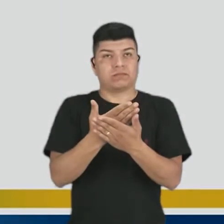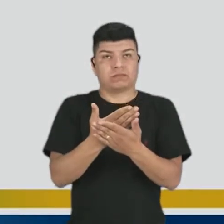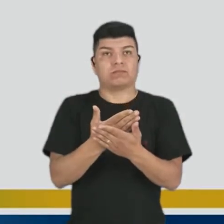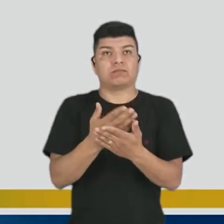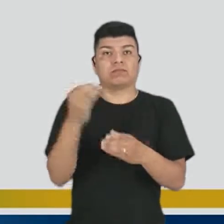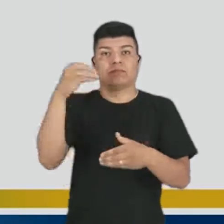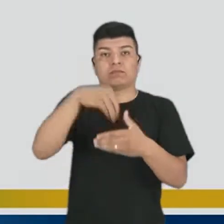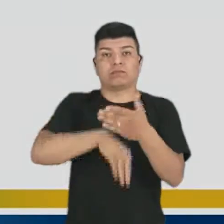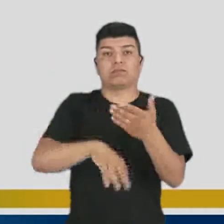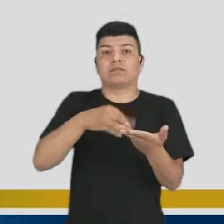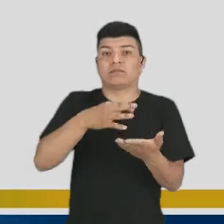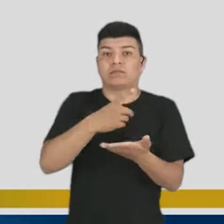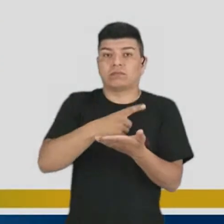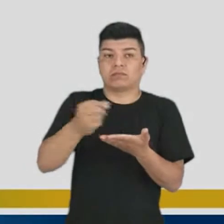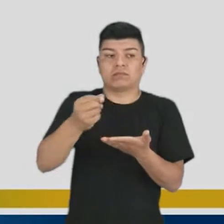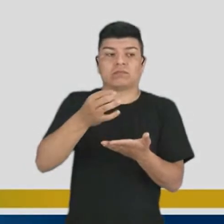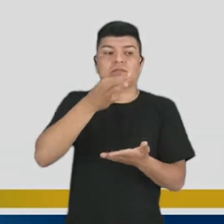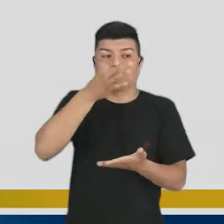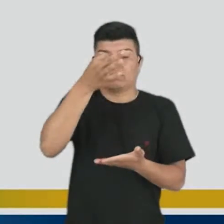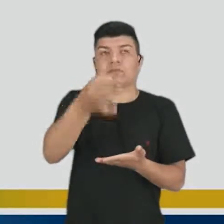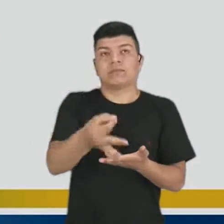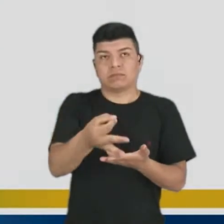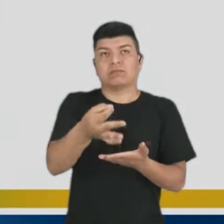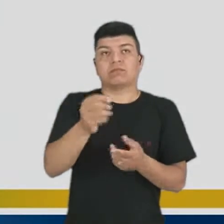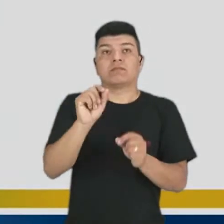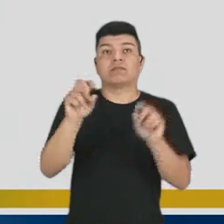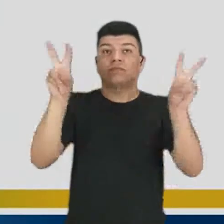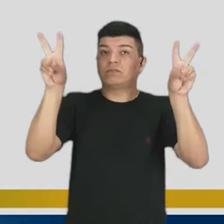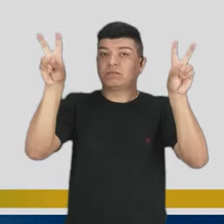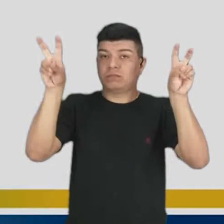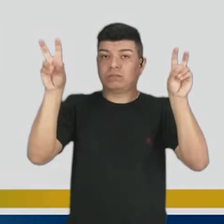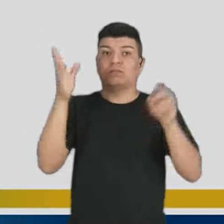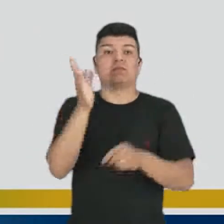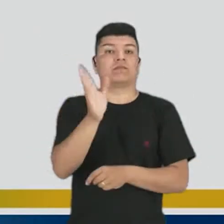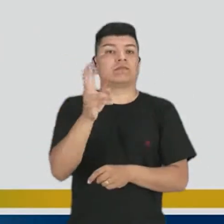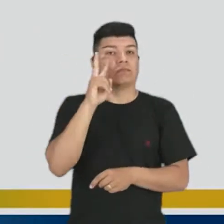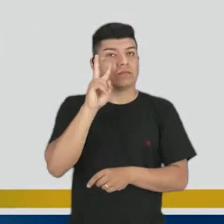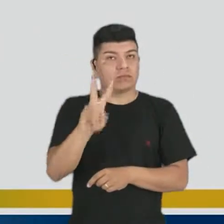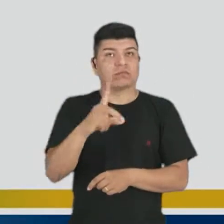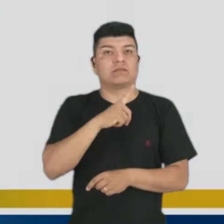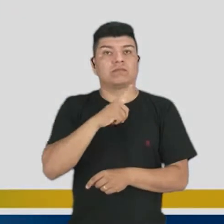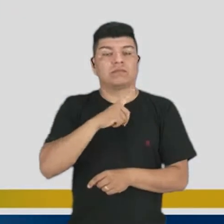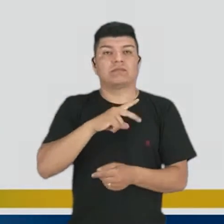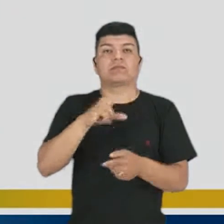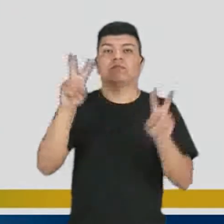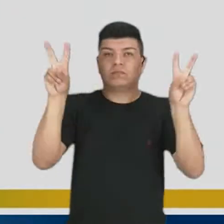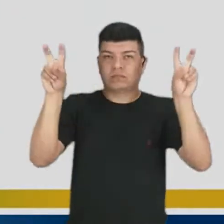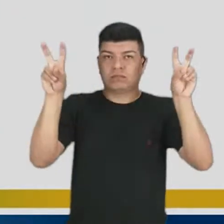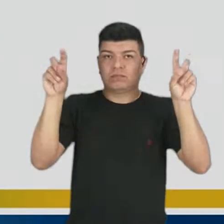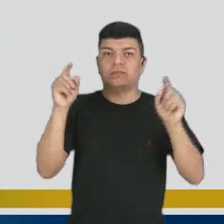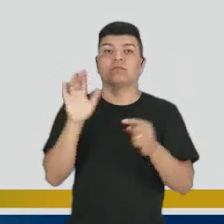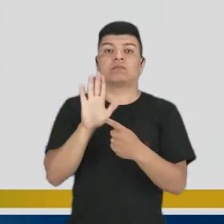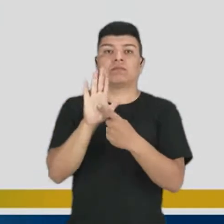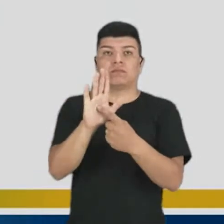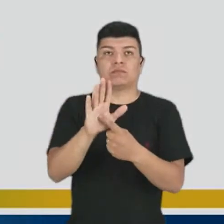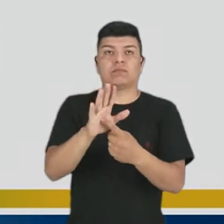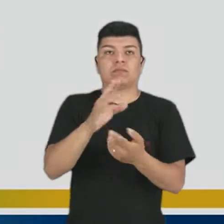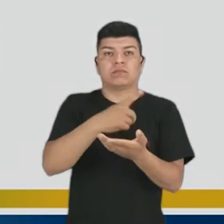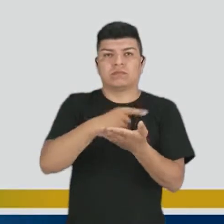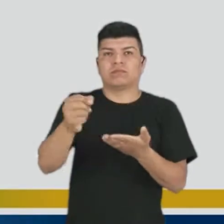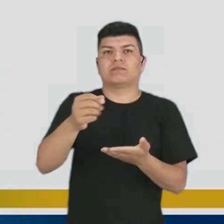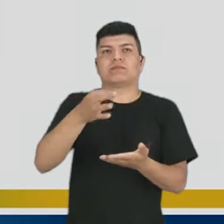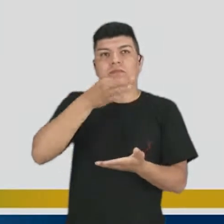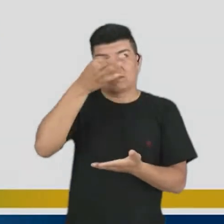do artigo de opinião. Então, todo artigo de opinião trata de um tema, como a gente já viu, existem temas que costumam ser objetos do artigo de